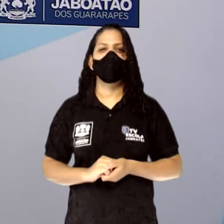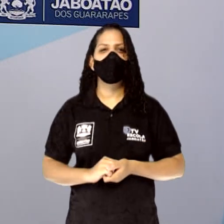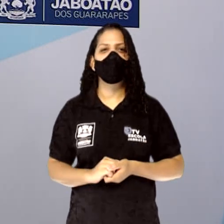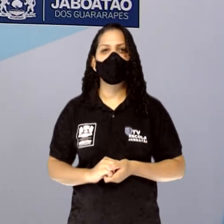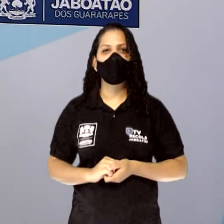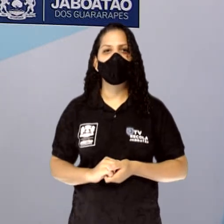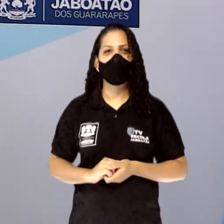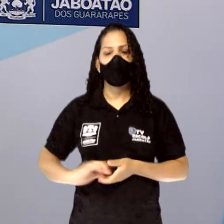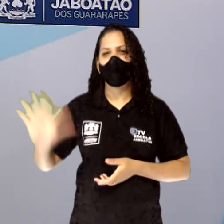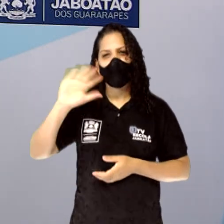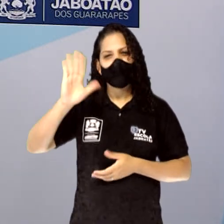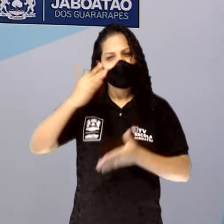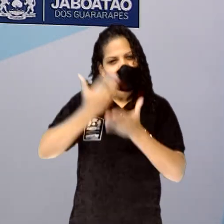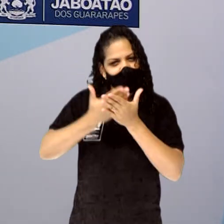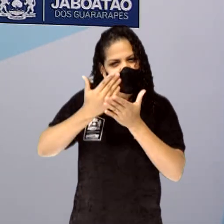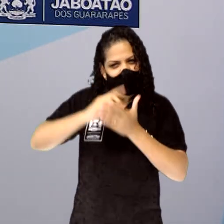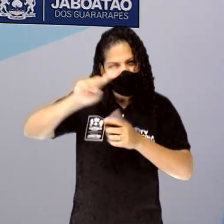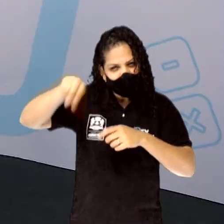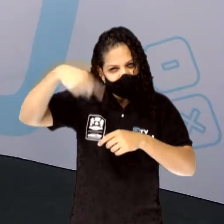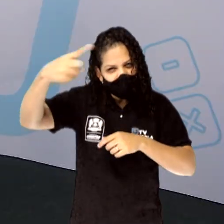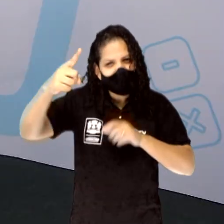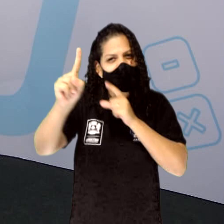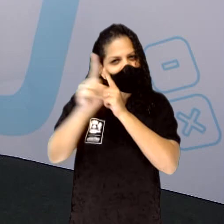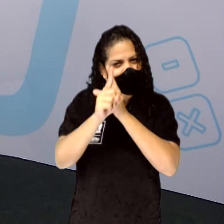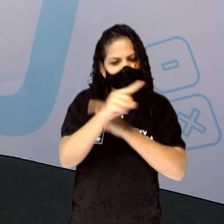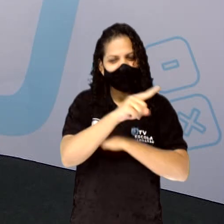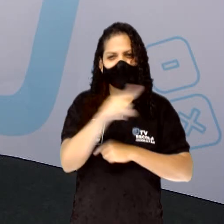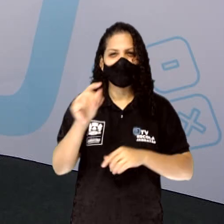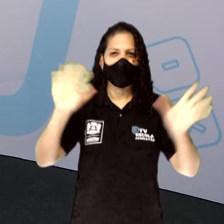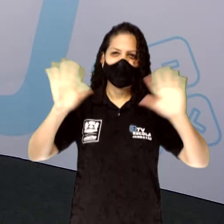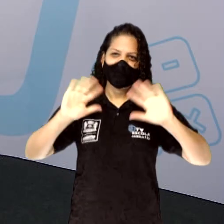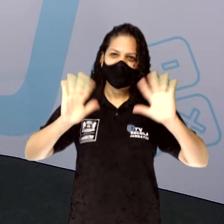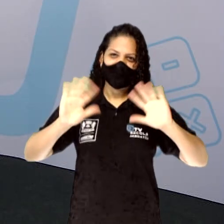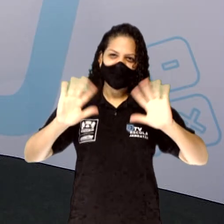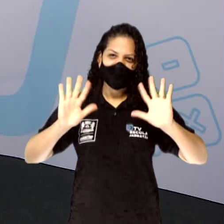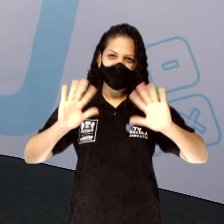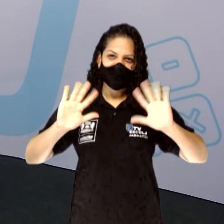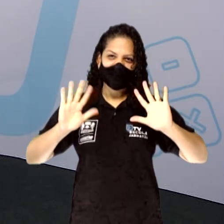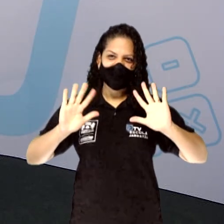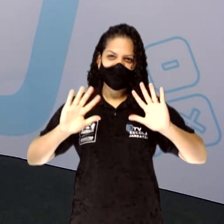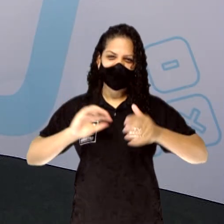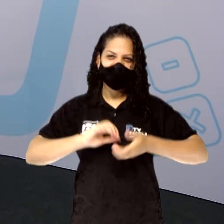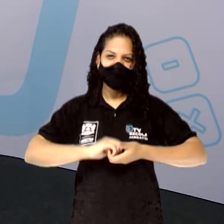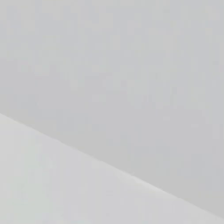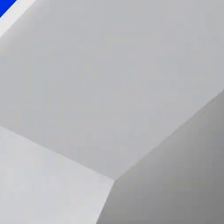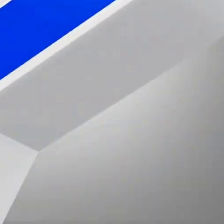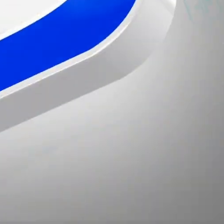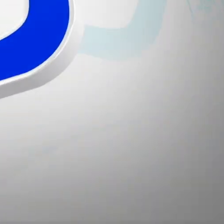Então vejo todos vocês na próxima aula. Bye, bye!